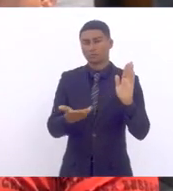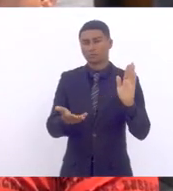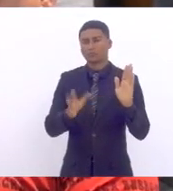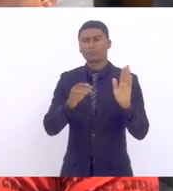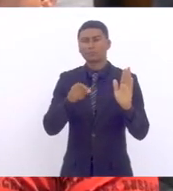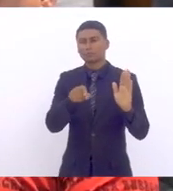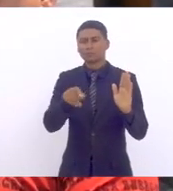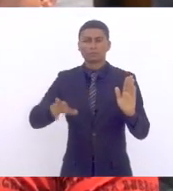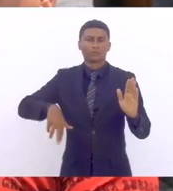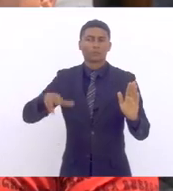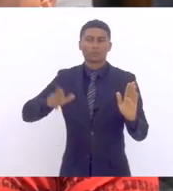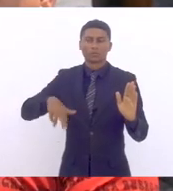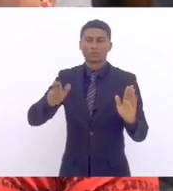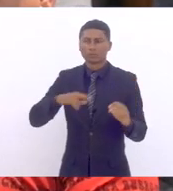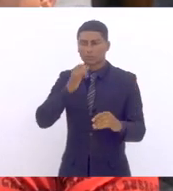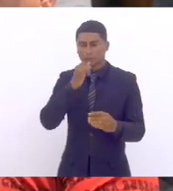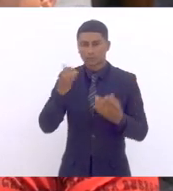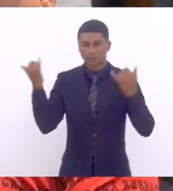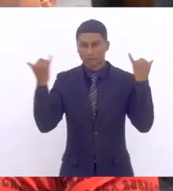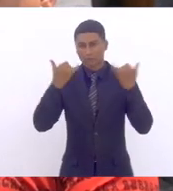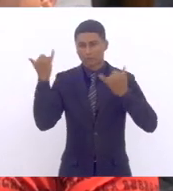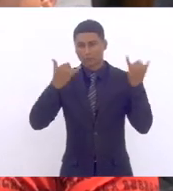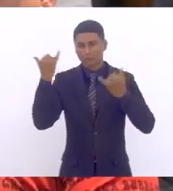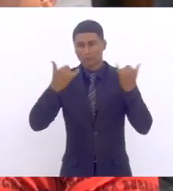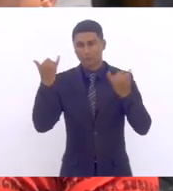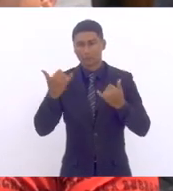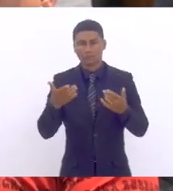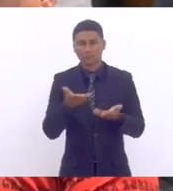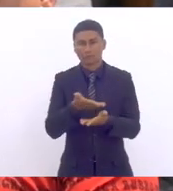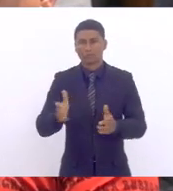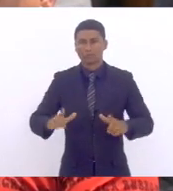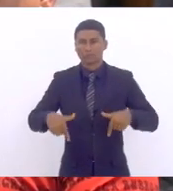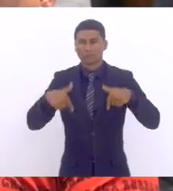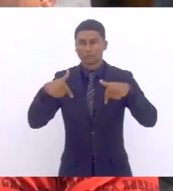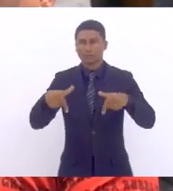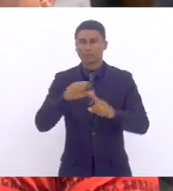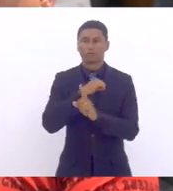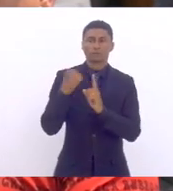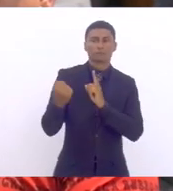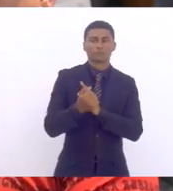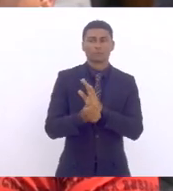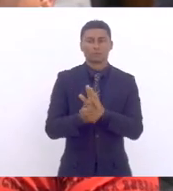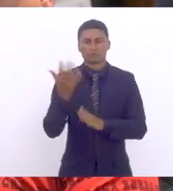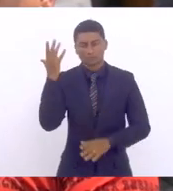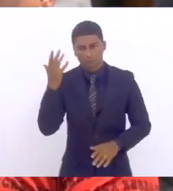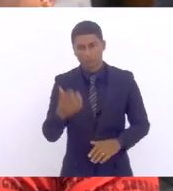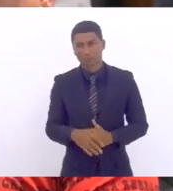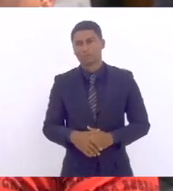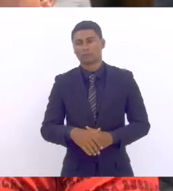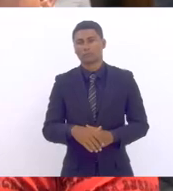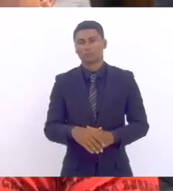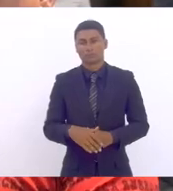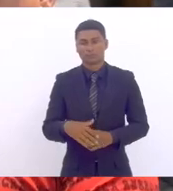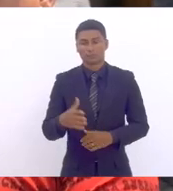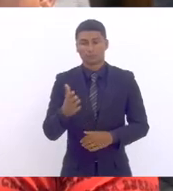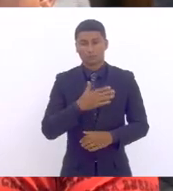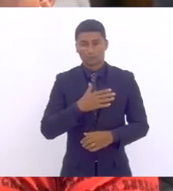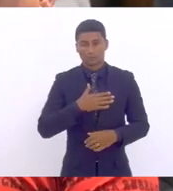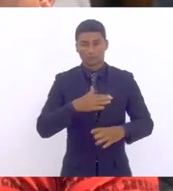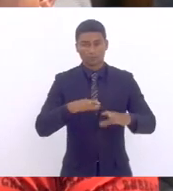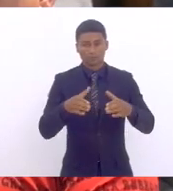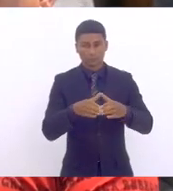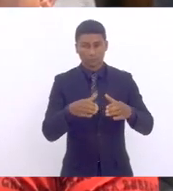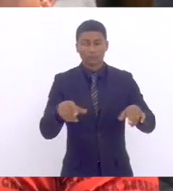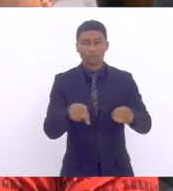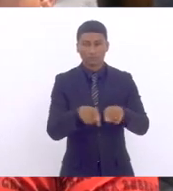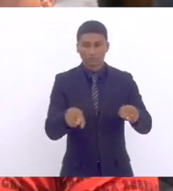nas páginas de notícia, nas milhares de ações sociais, nas milhares de campanha, que não só a minha torcida realiza, mas como todas